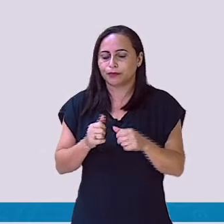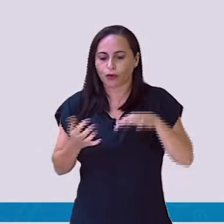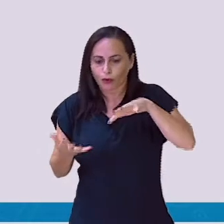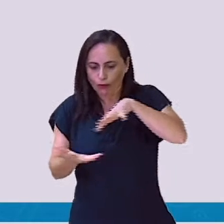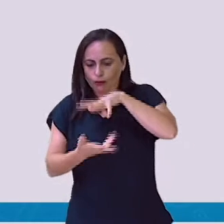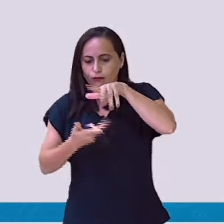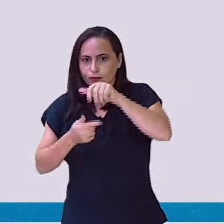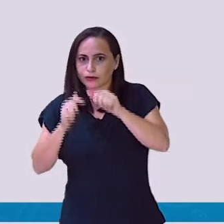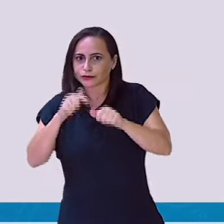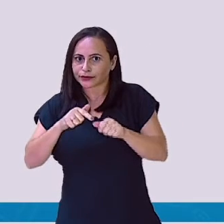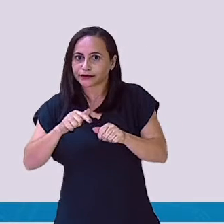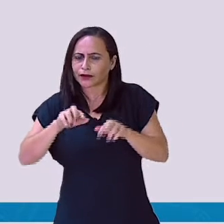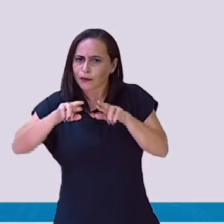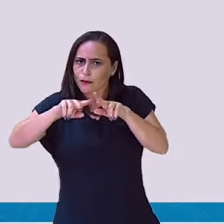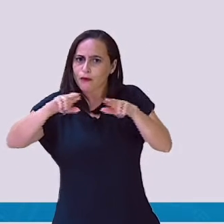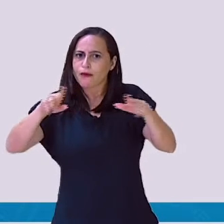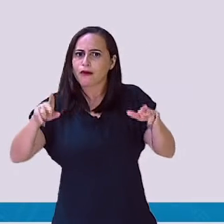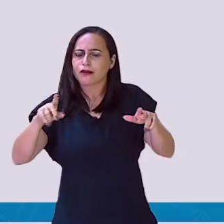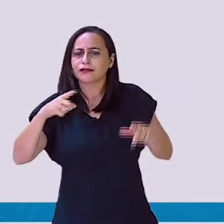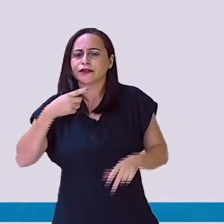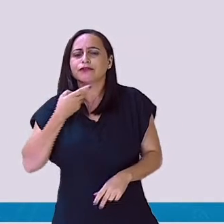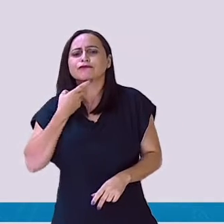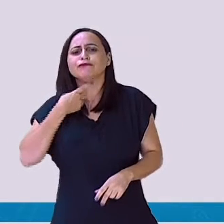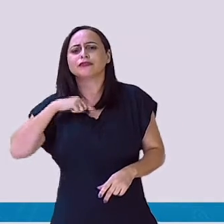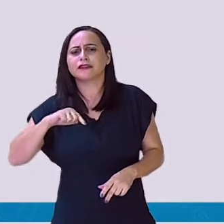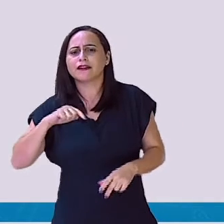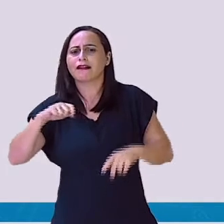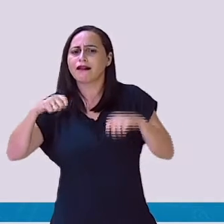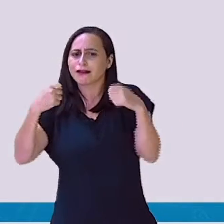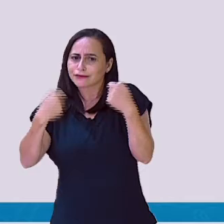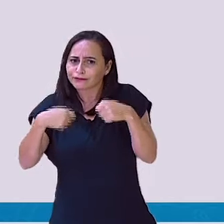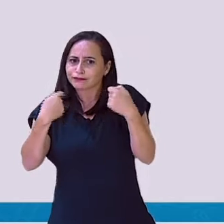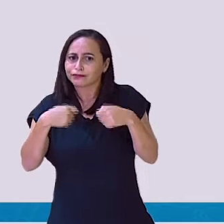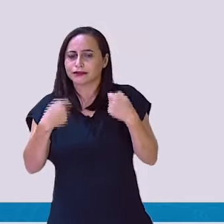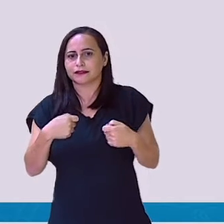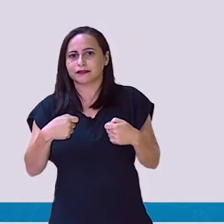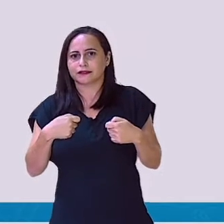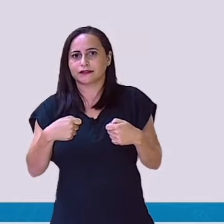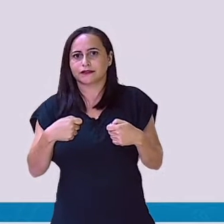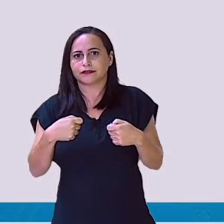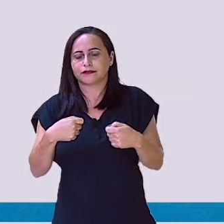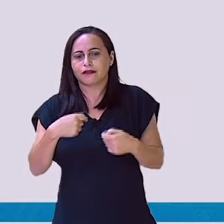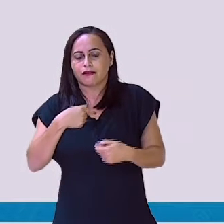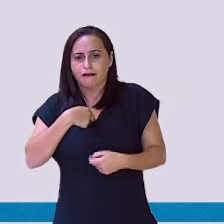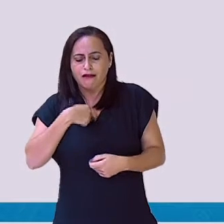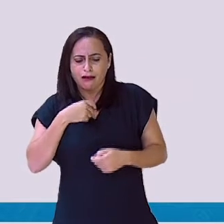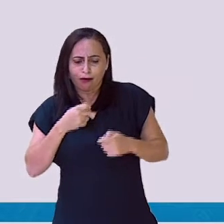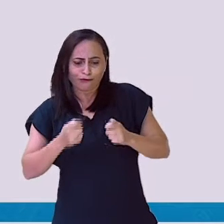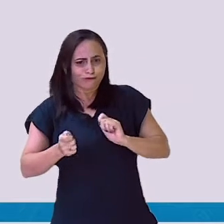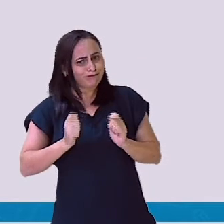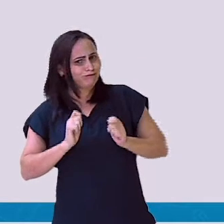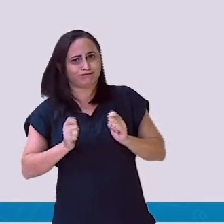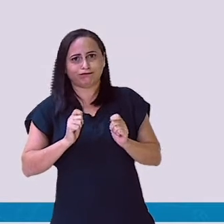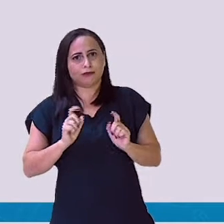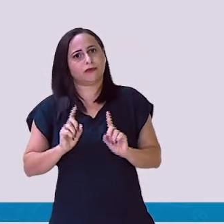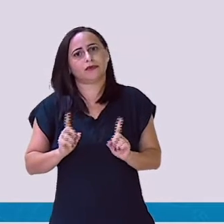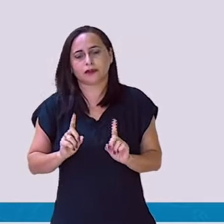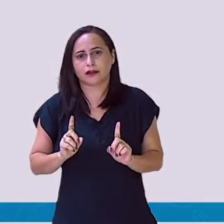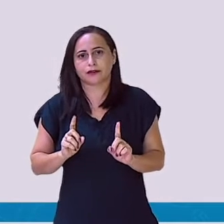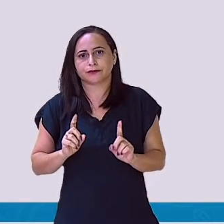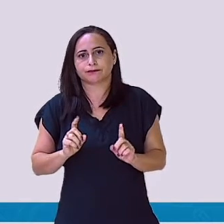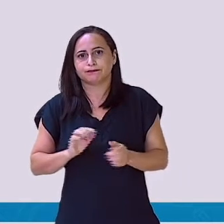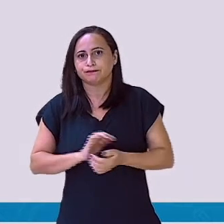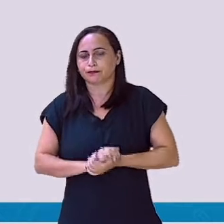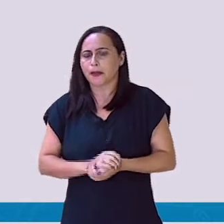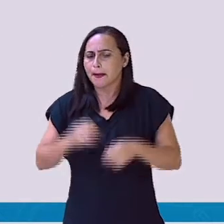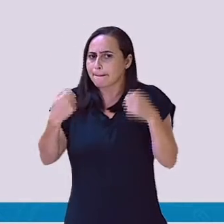outras necessidades que não controlo conforme meu gosto. Se eu não conhecer